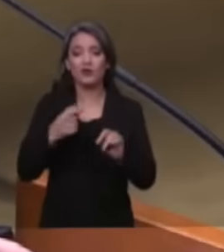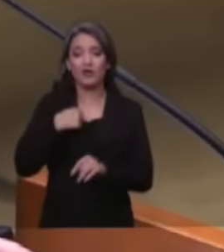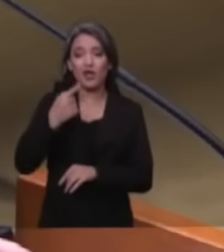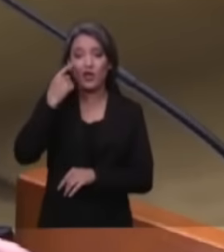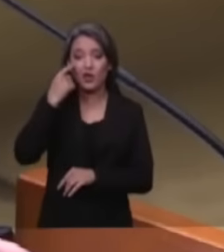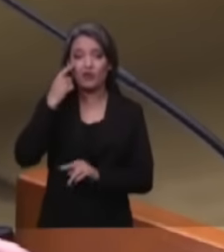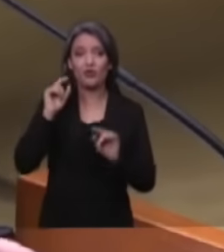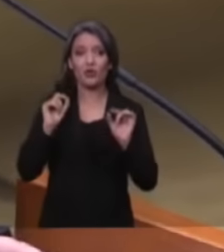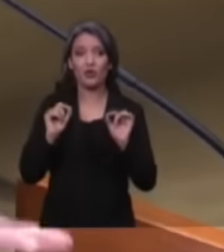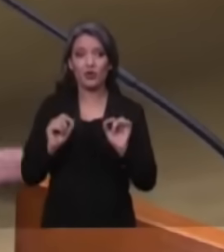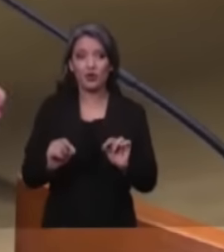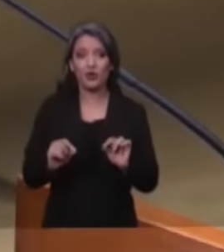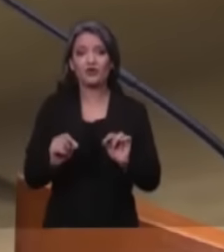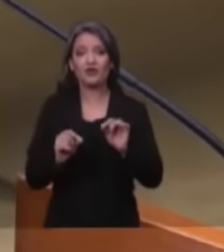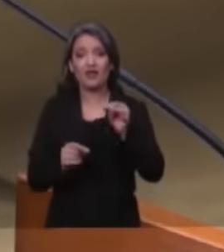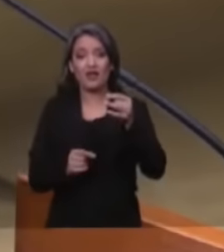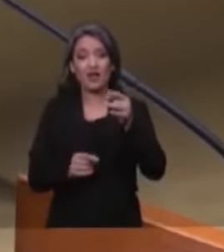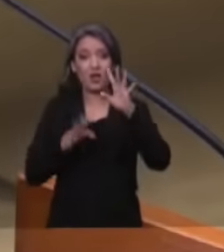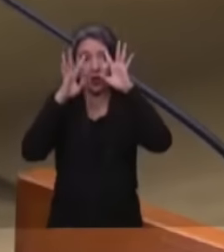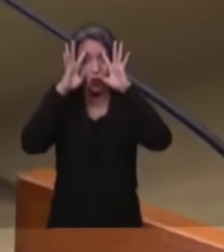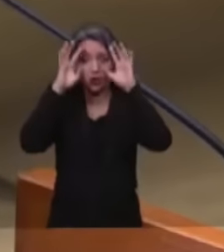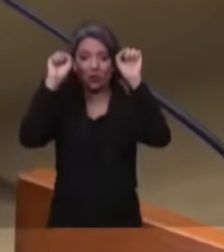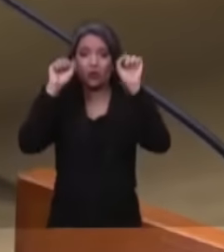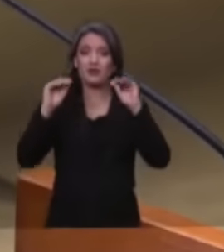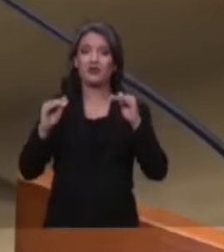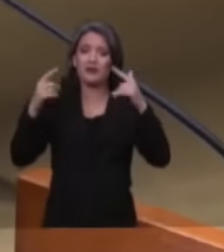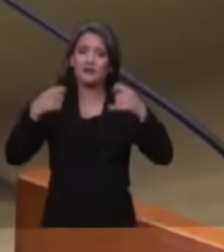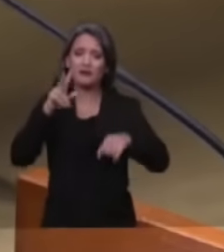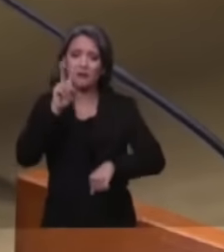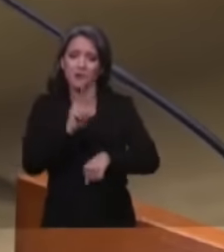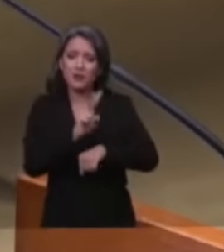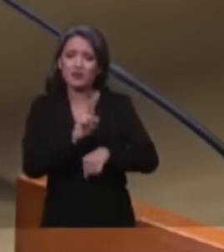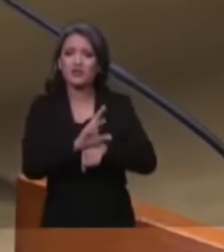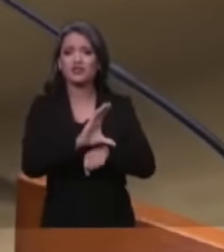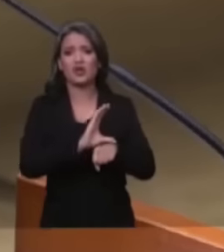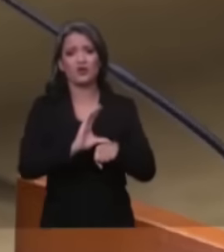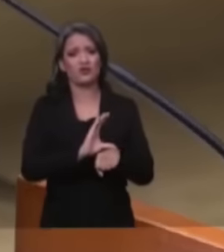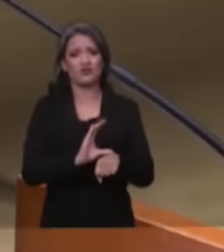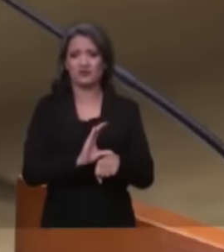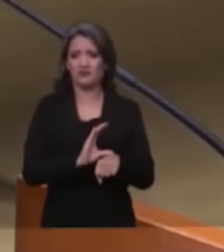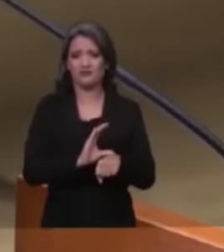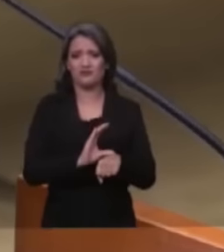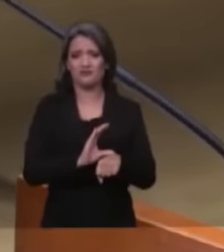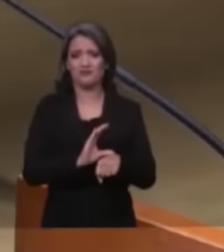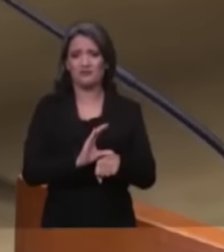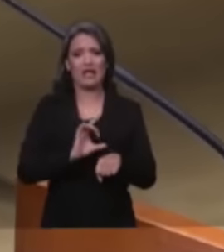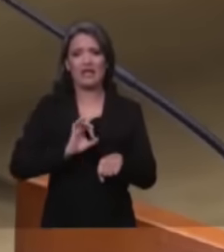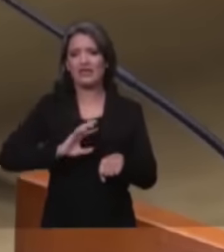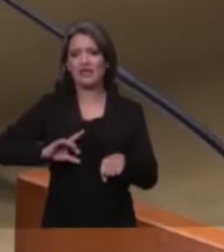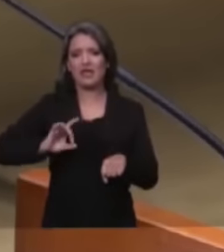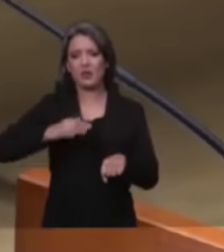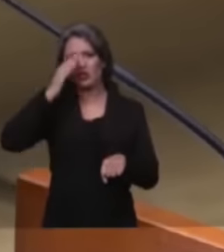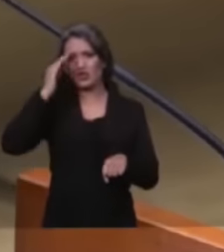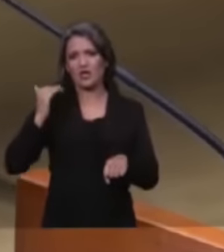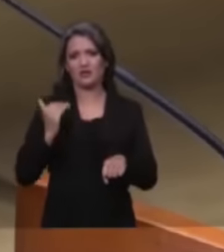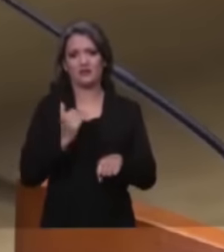ao STF e provocou inclusive uma resposta dura do ministro